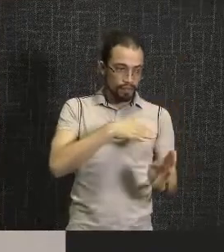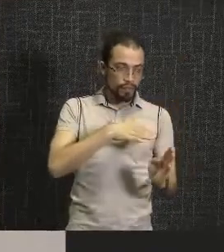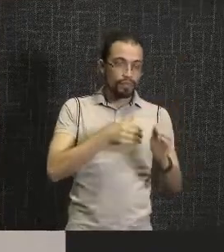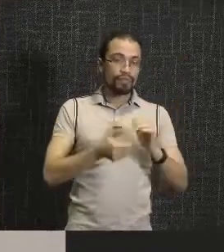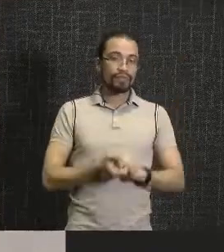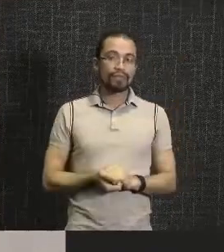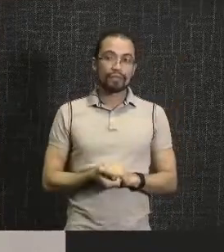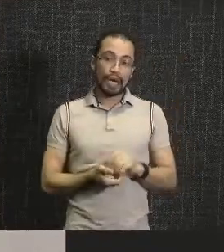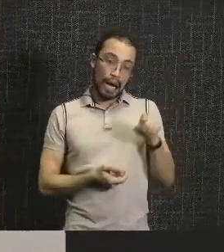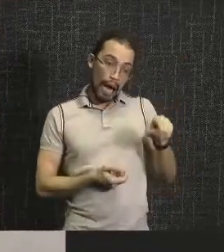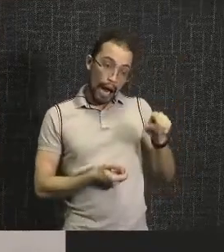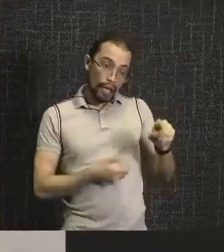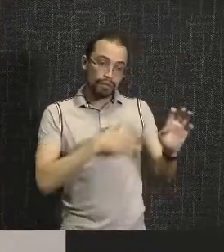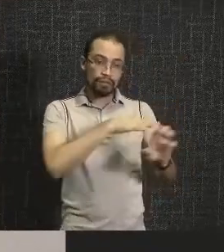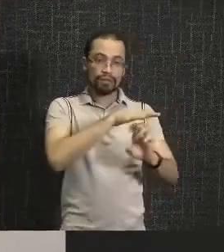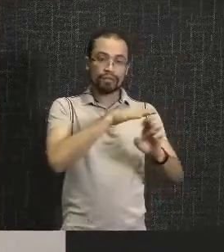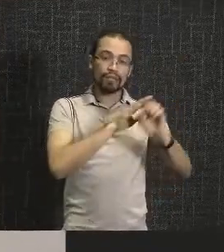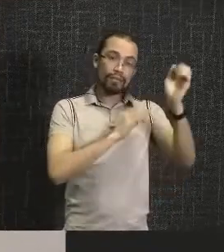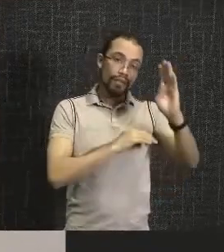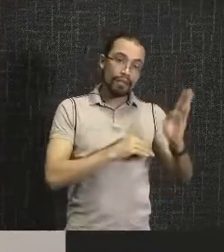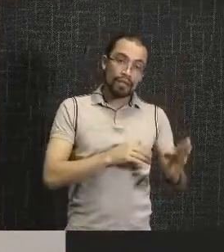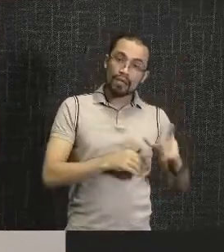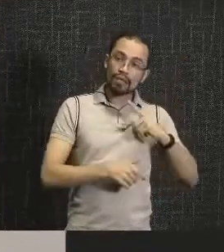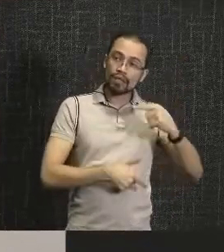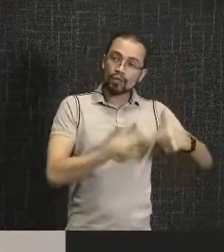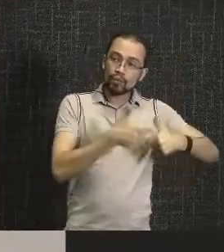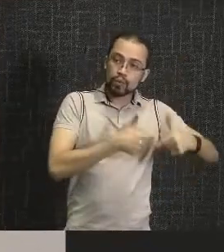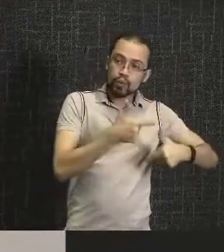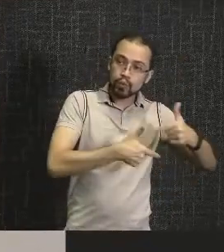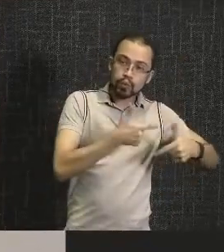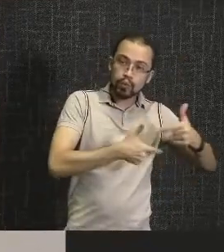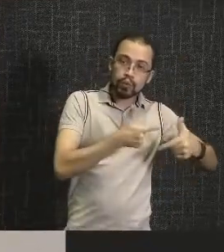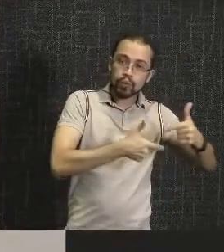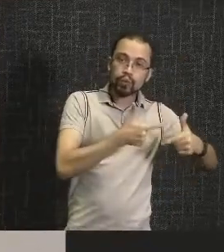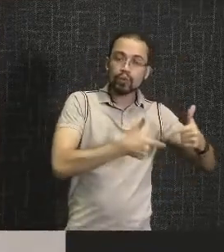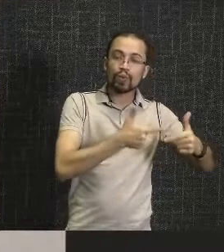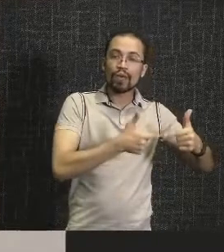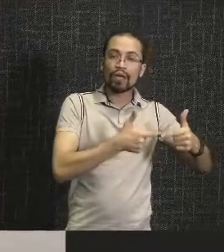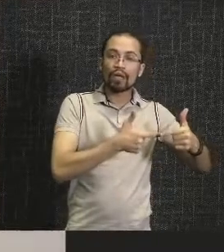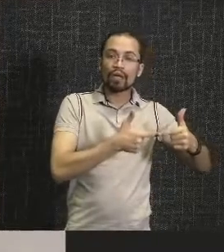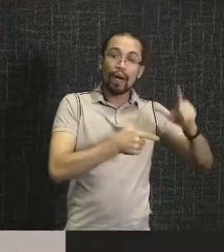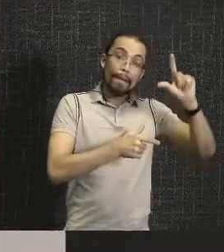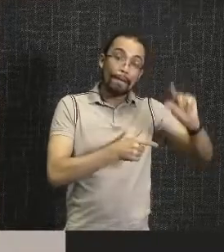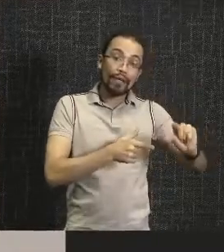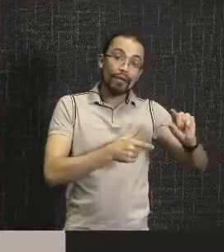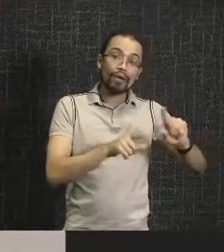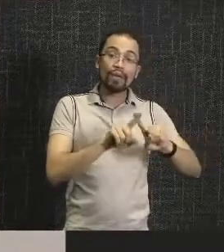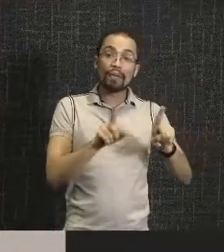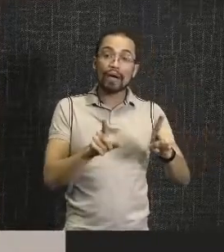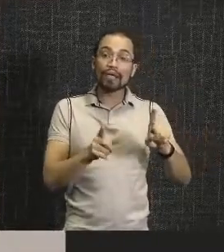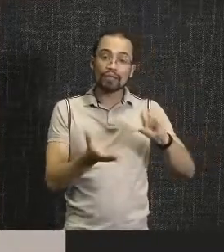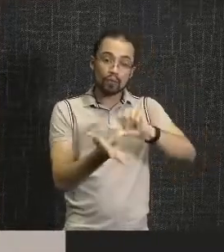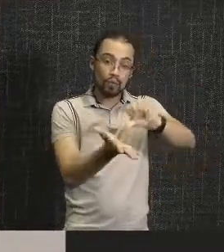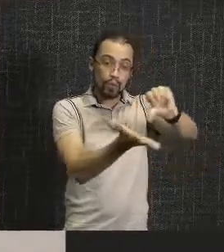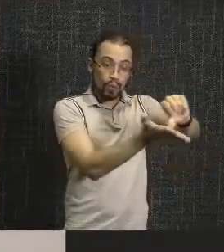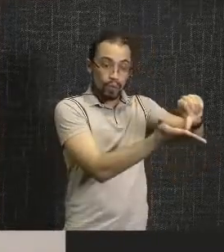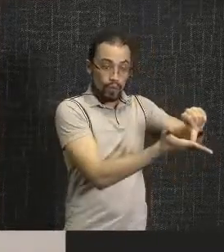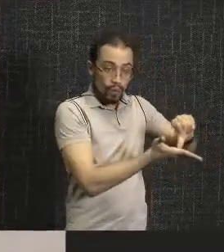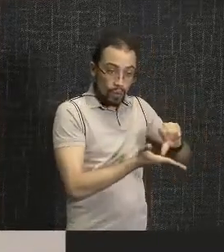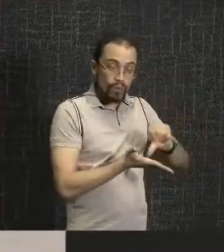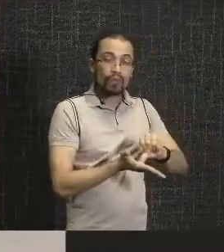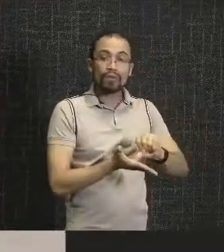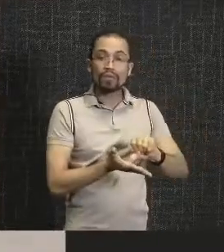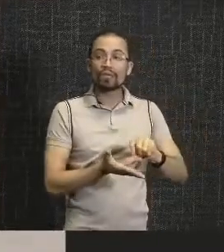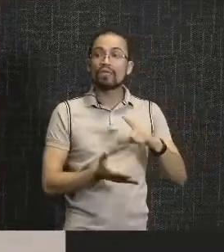tem produtividade bem mais baixa que a empresa americana. Mas em todos os setores, você vai